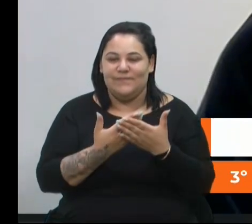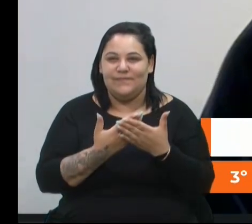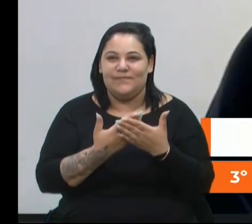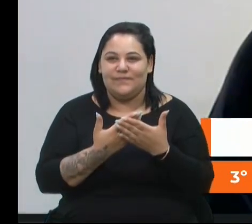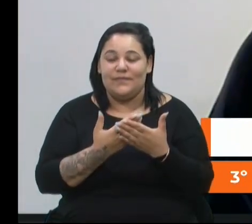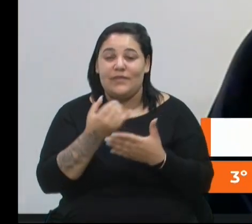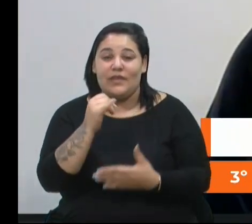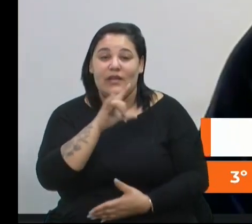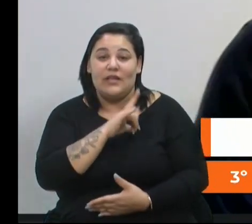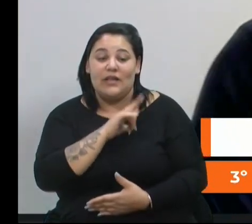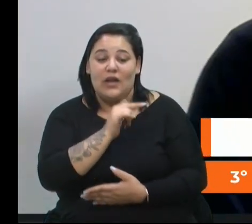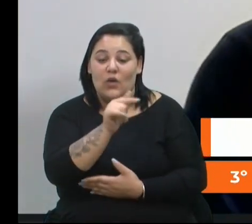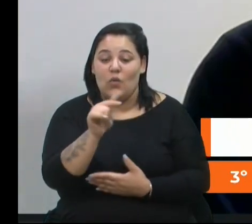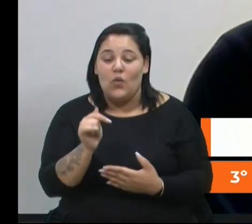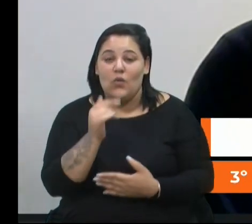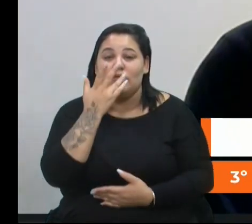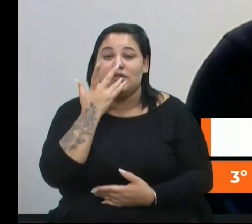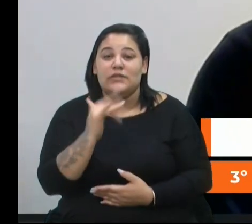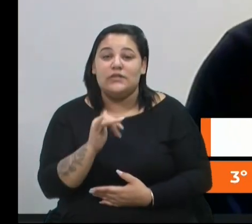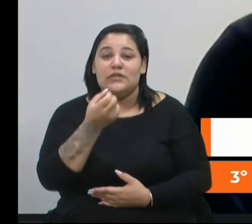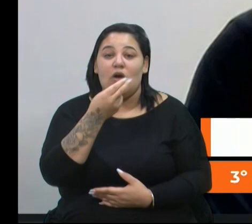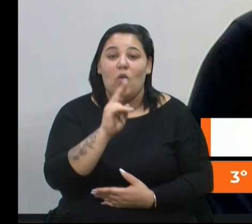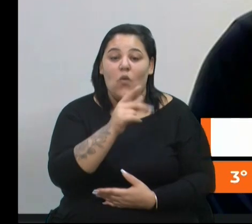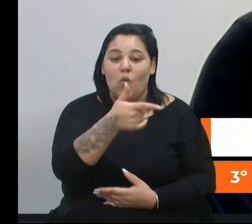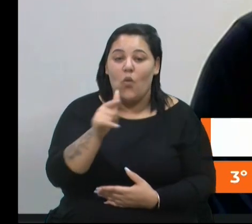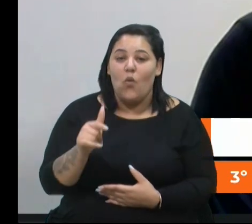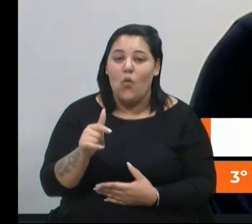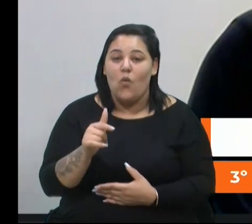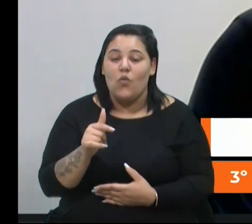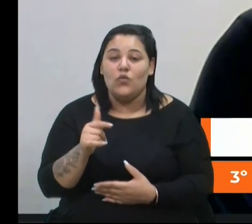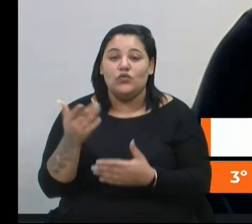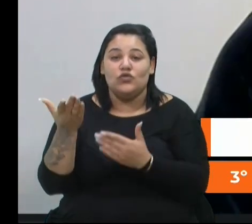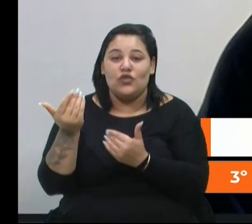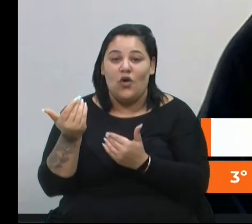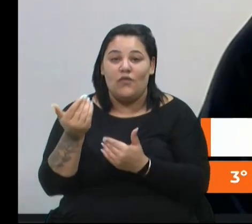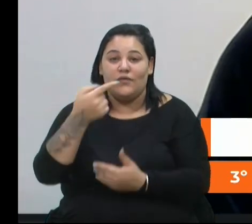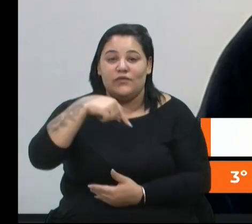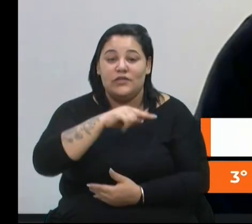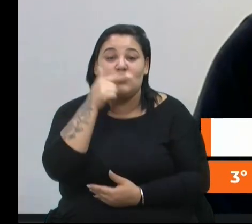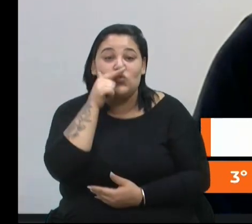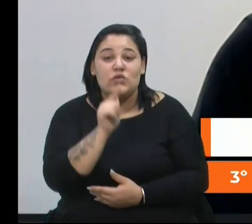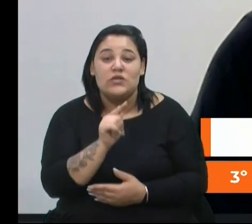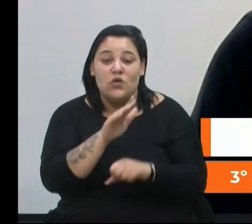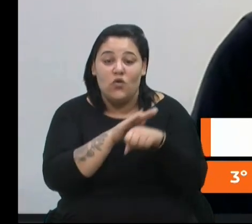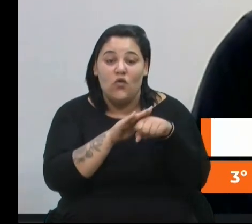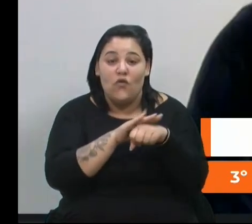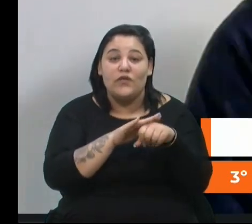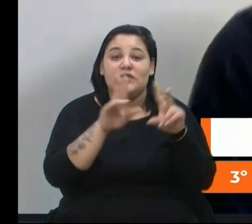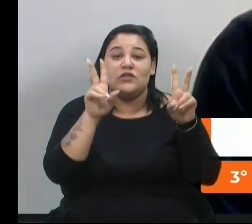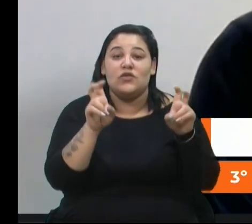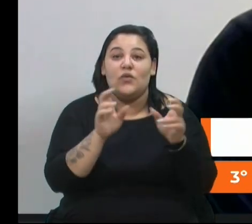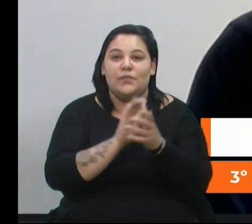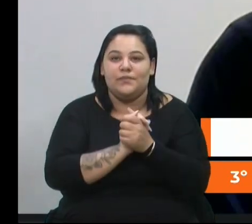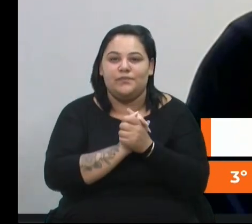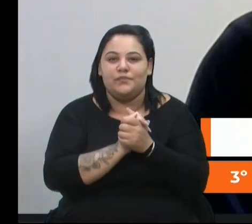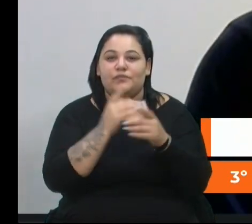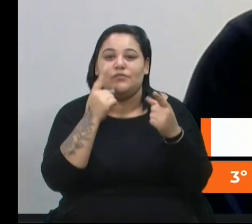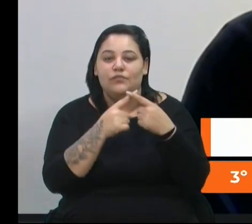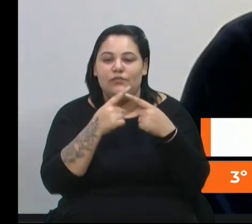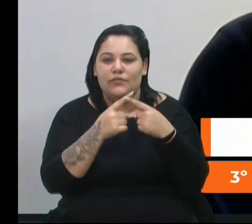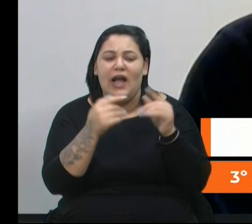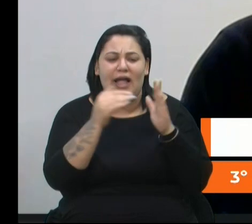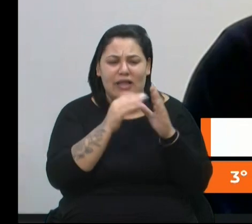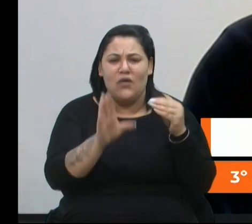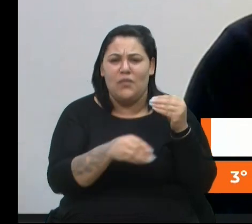se há outras crianças ou outros adolescentes para que vocês possam conversar sobre. Por quê? Vou até fazer um gancho